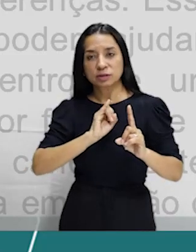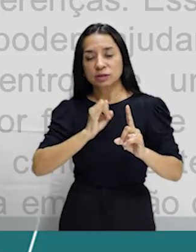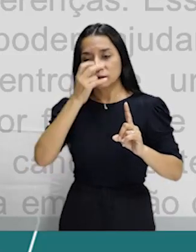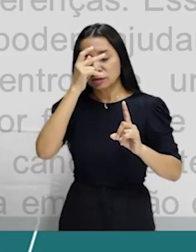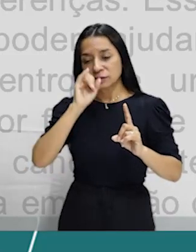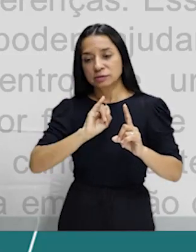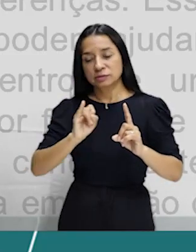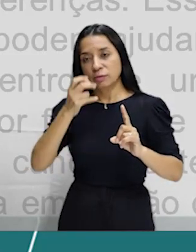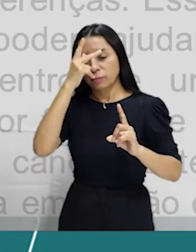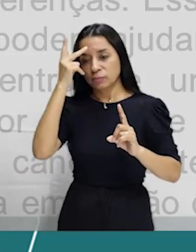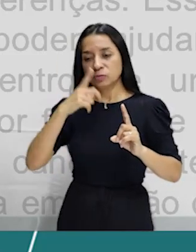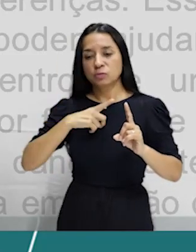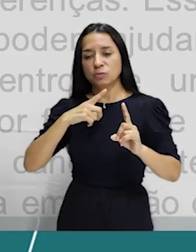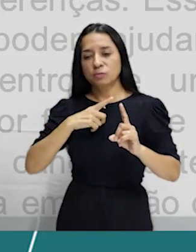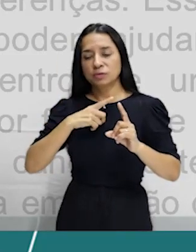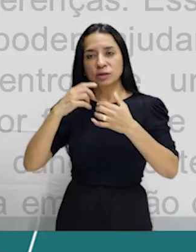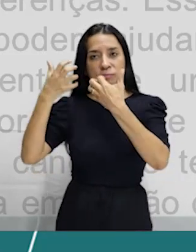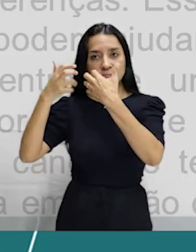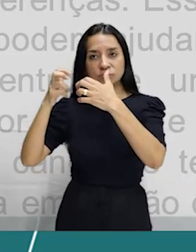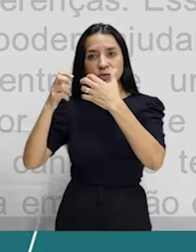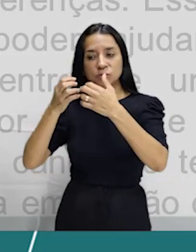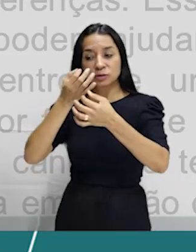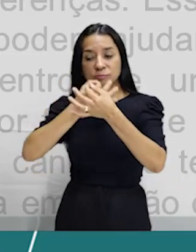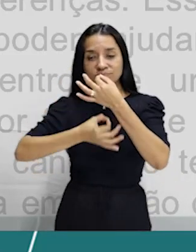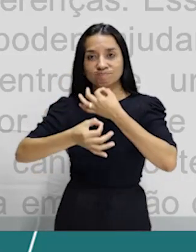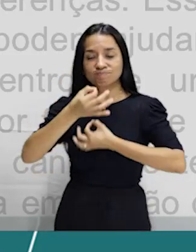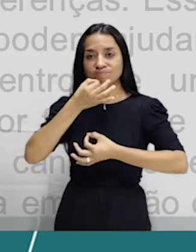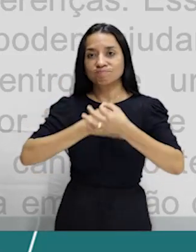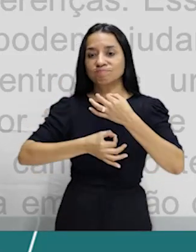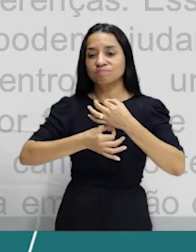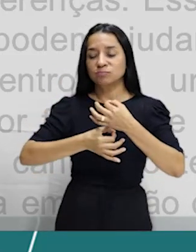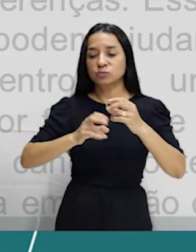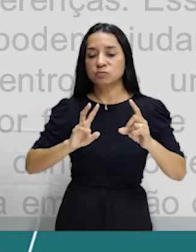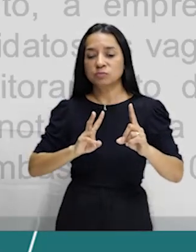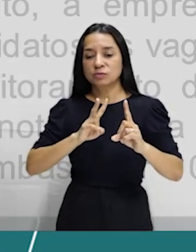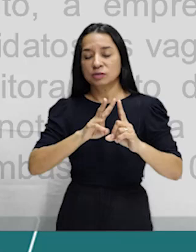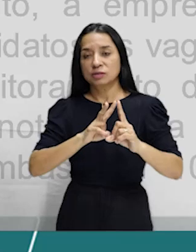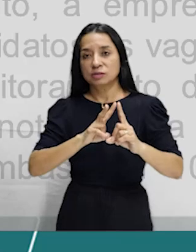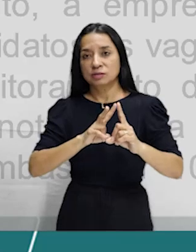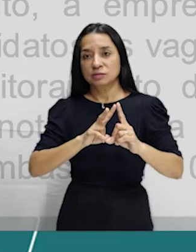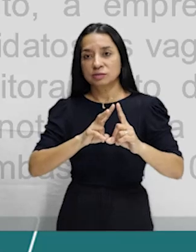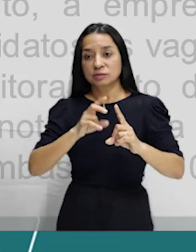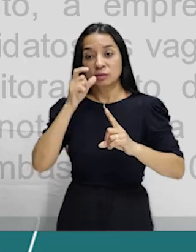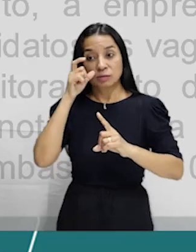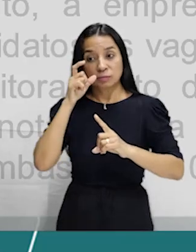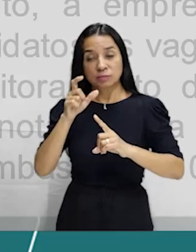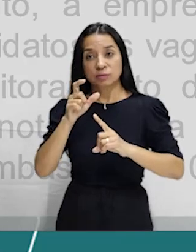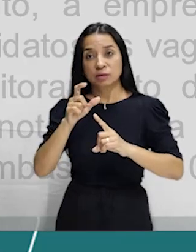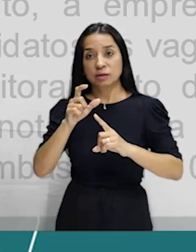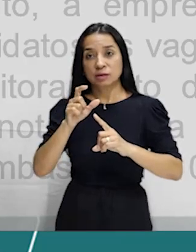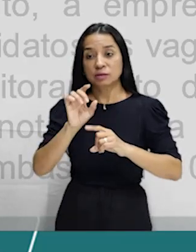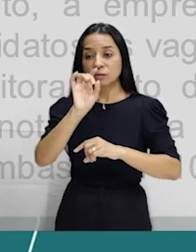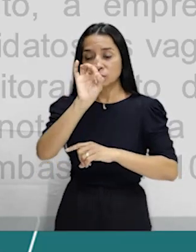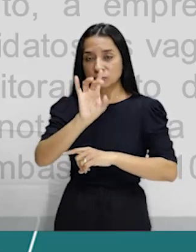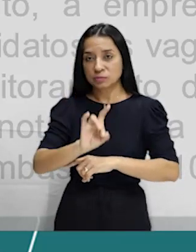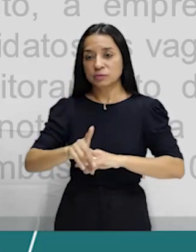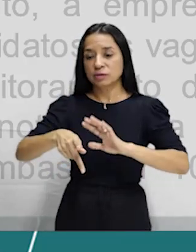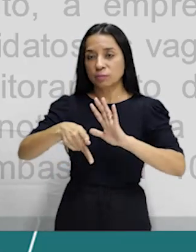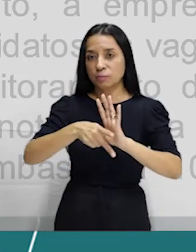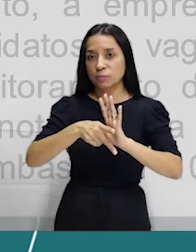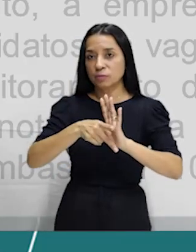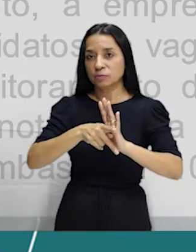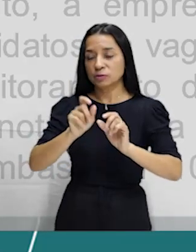crítico e analítico, alerta o especialista em gestão de carreiras Marcelo Veras. Tá?